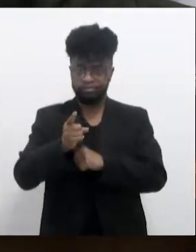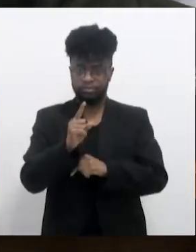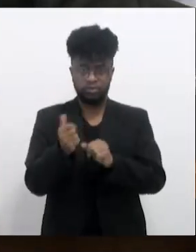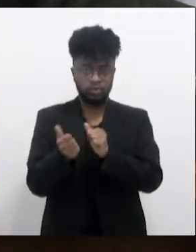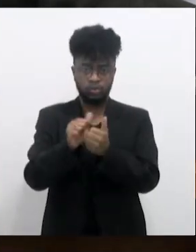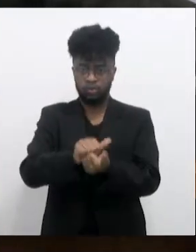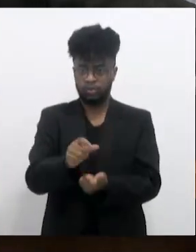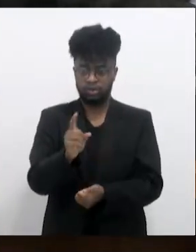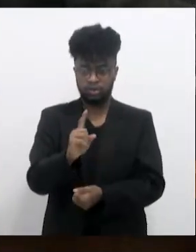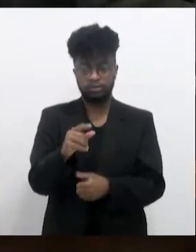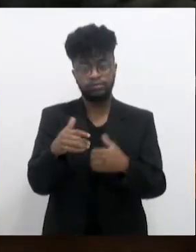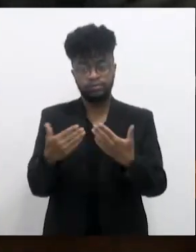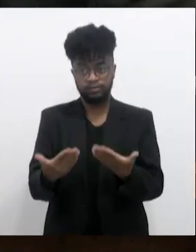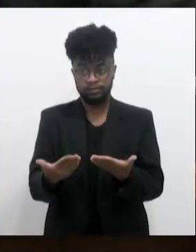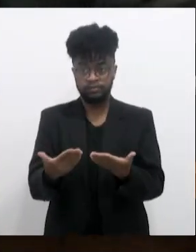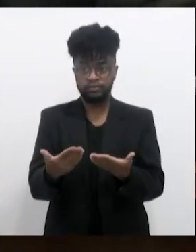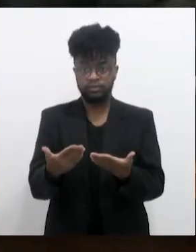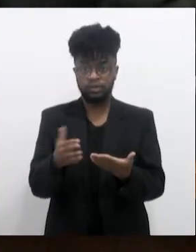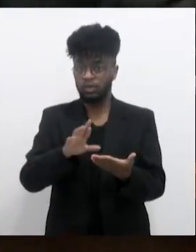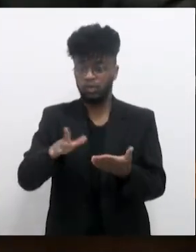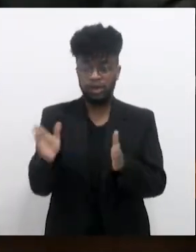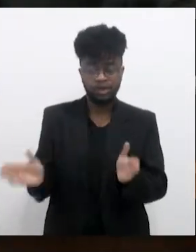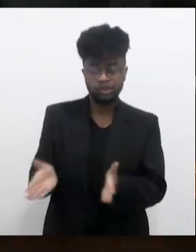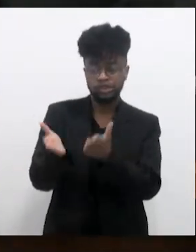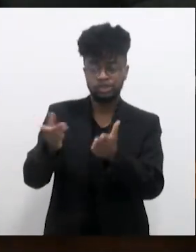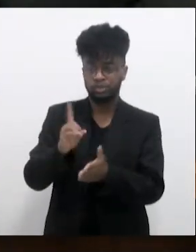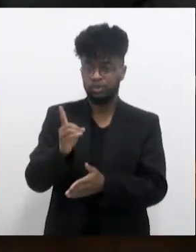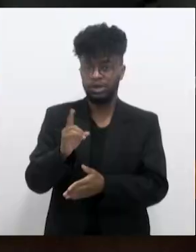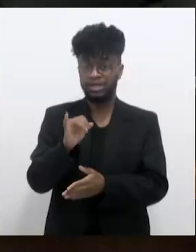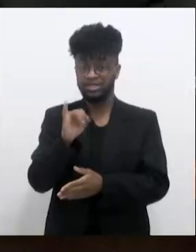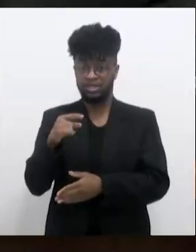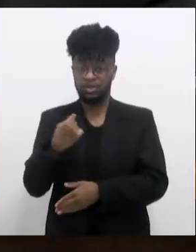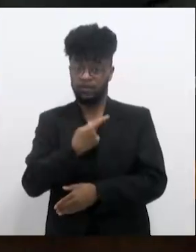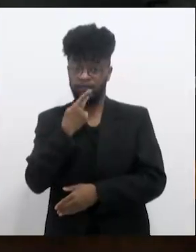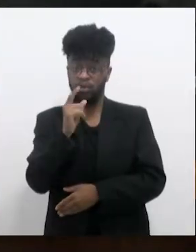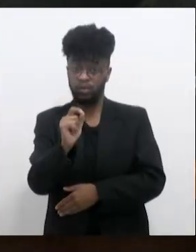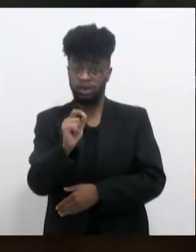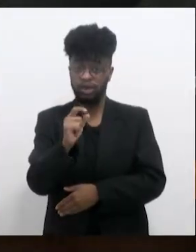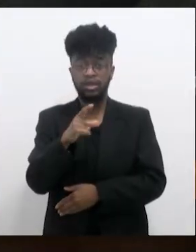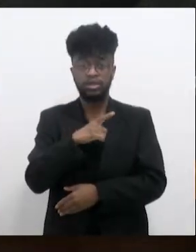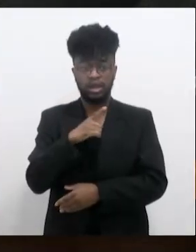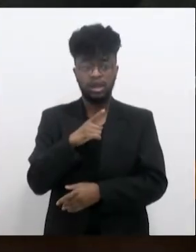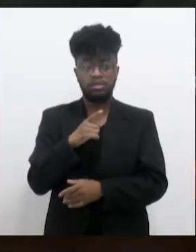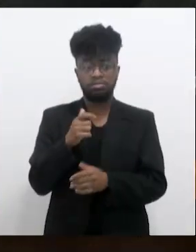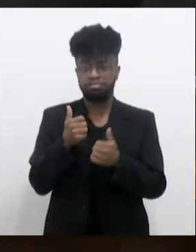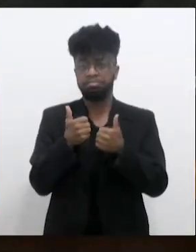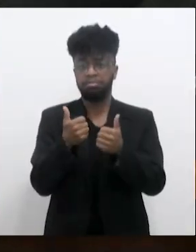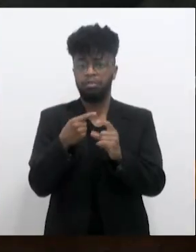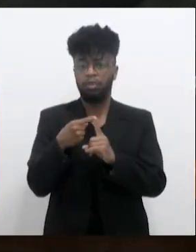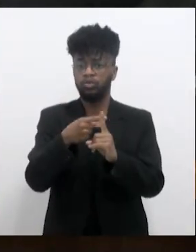Ele iria no sentido de estimular se nós falássemos aqui no benefício para quem